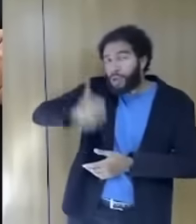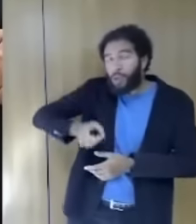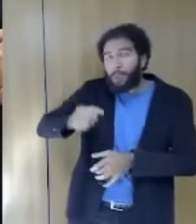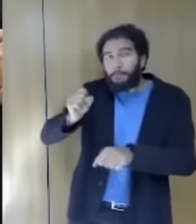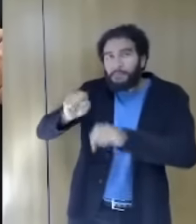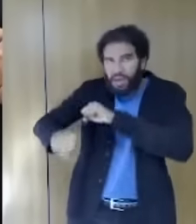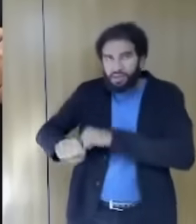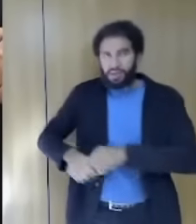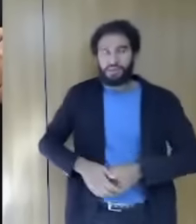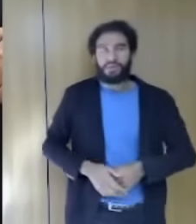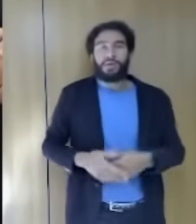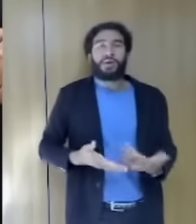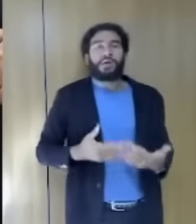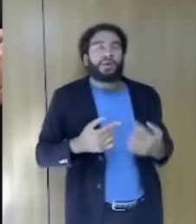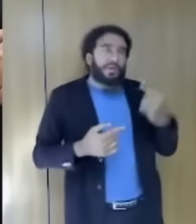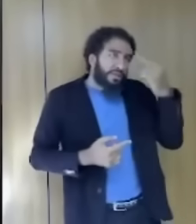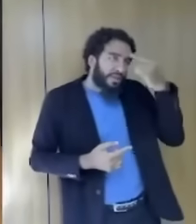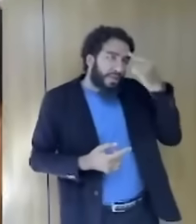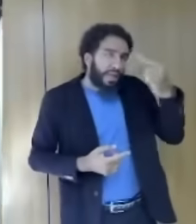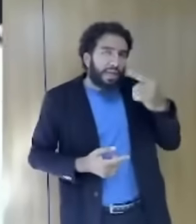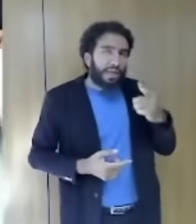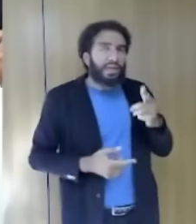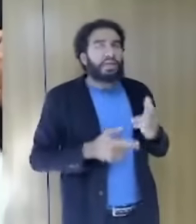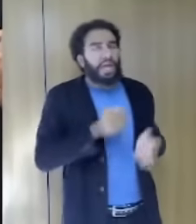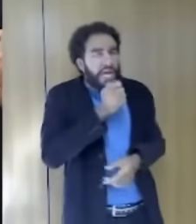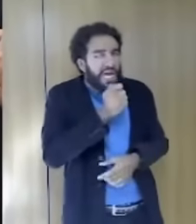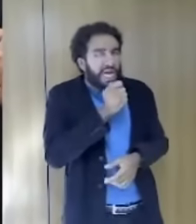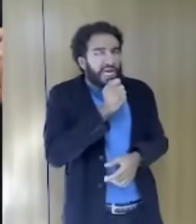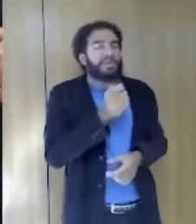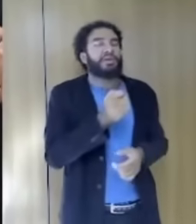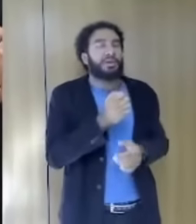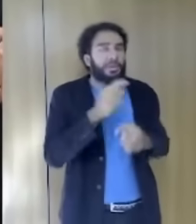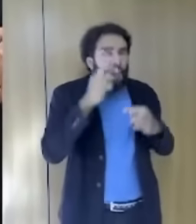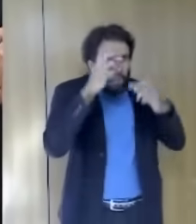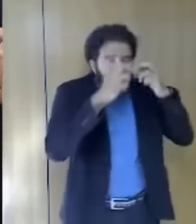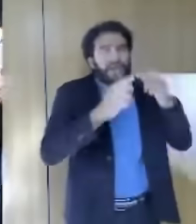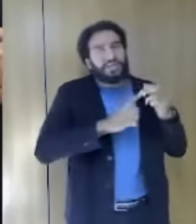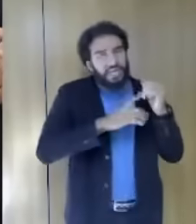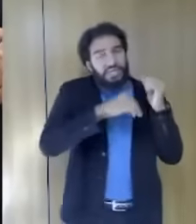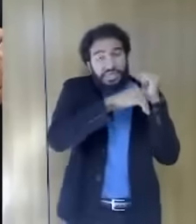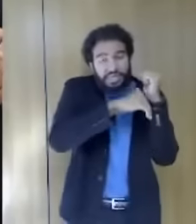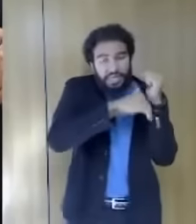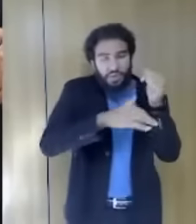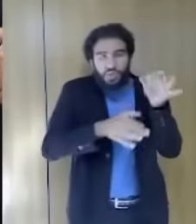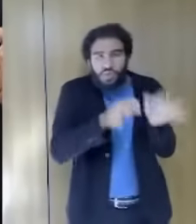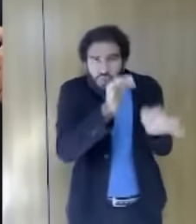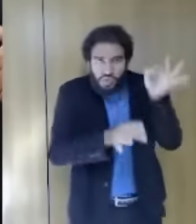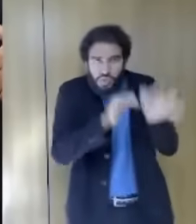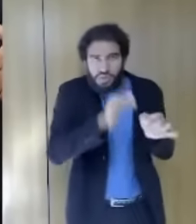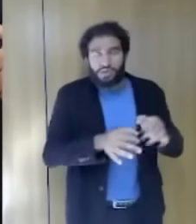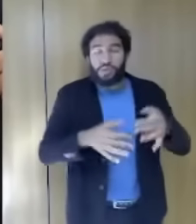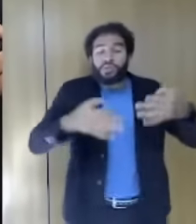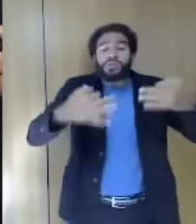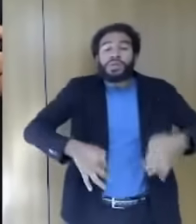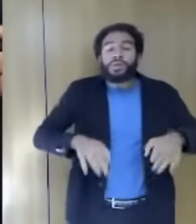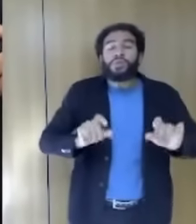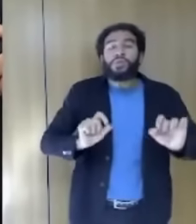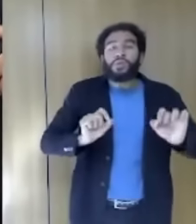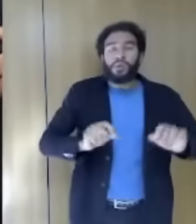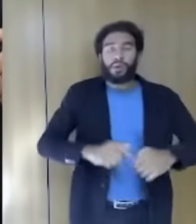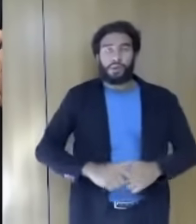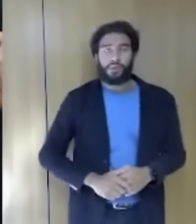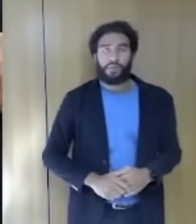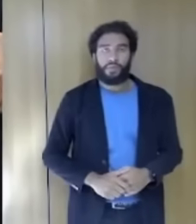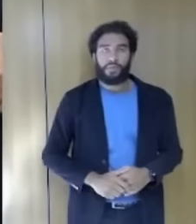aspectos que ainda estão em investigação, em segredo de justiça. O certo é que,